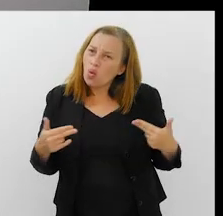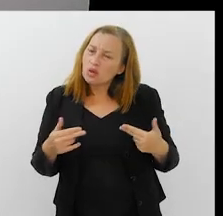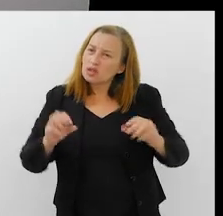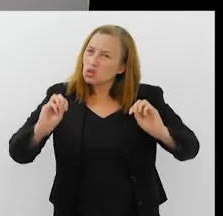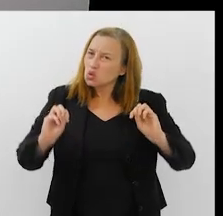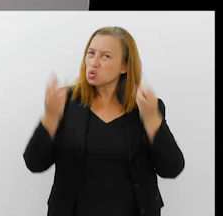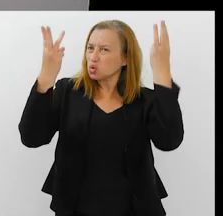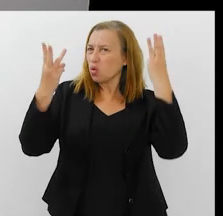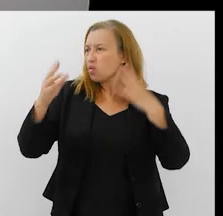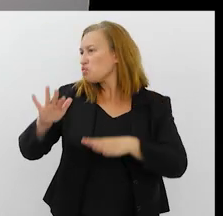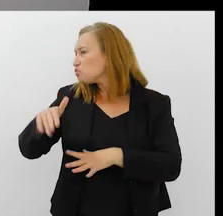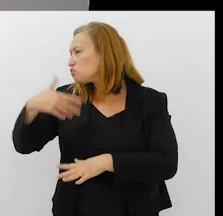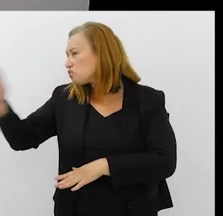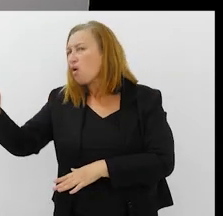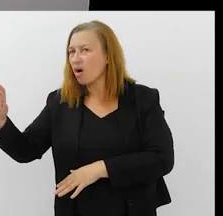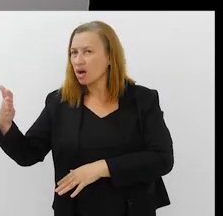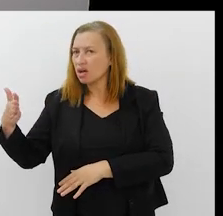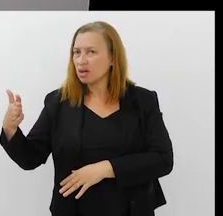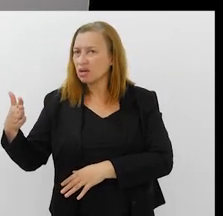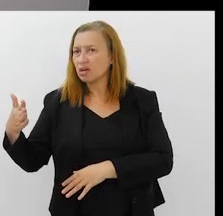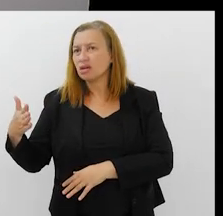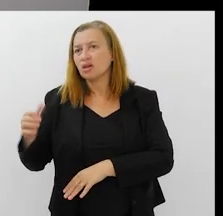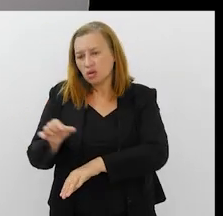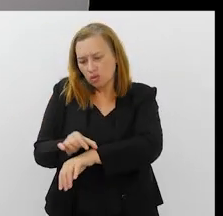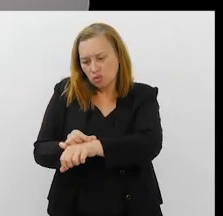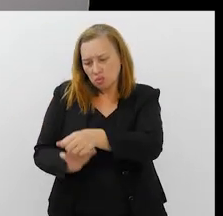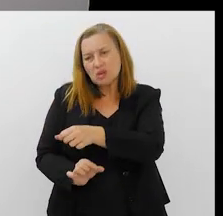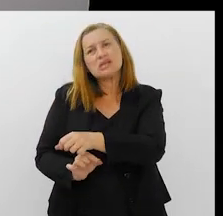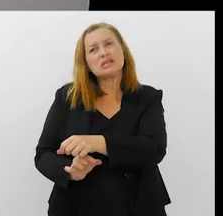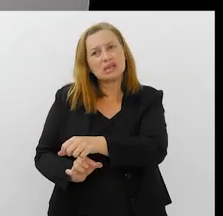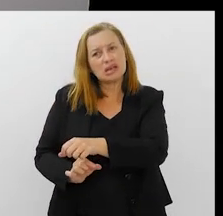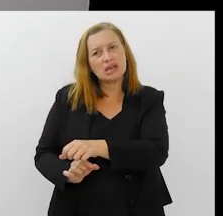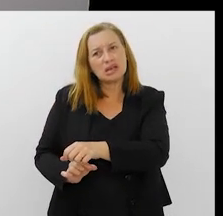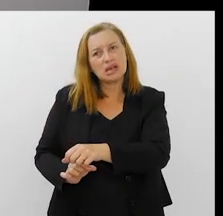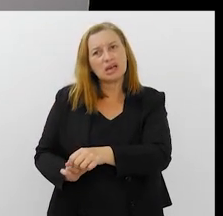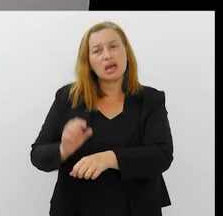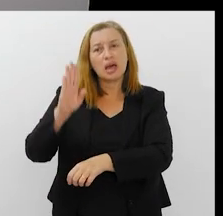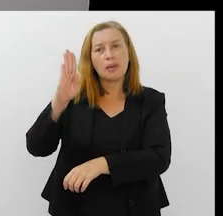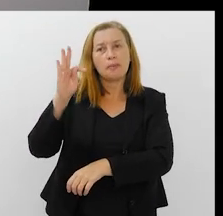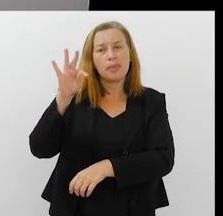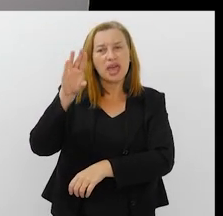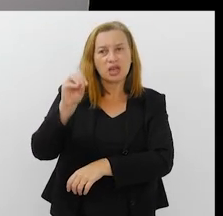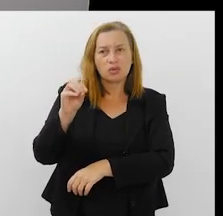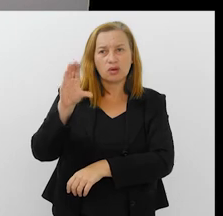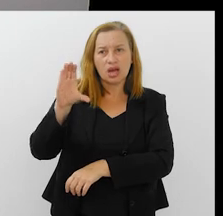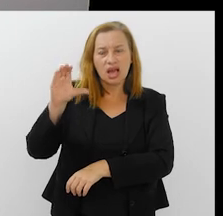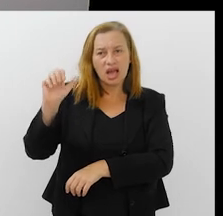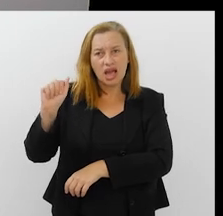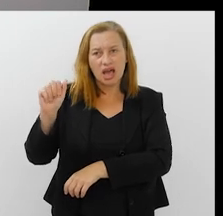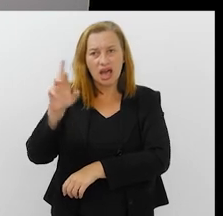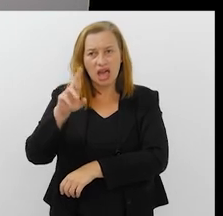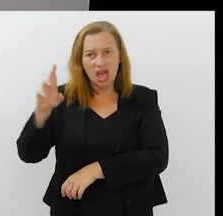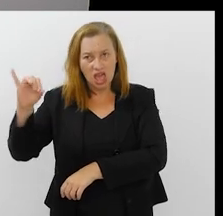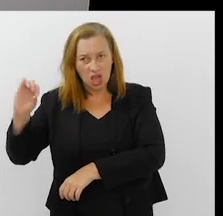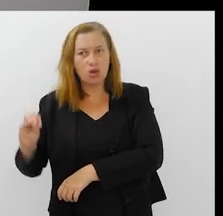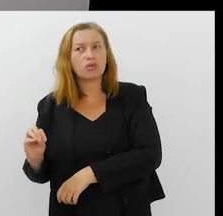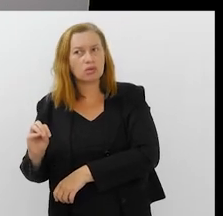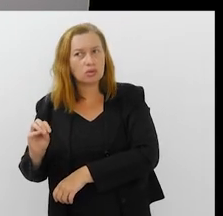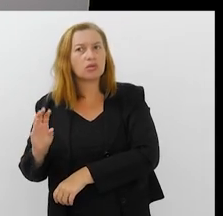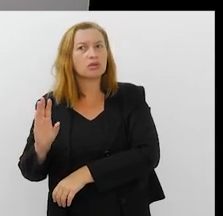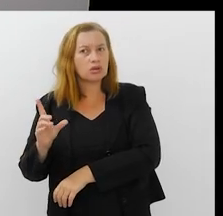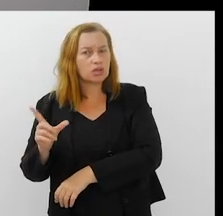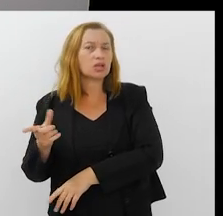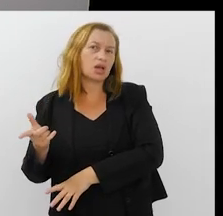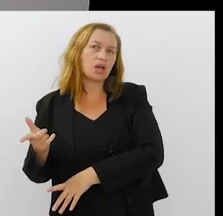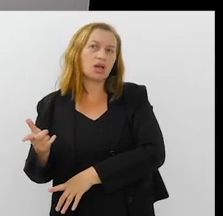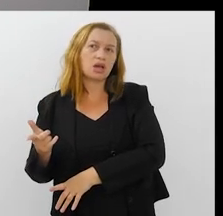uma coisa que até shows lá fora, de DJs lá fora, essa pulseira é um negócio antigo. Inclusive o Beto Caio uma vez me apresentou isso, que era o